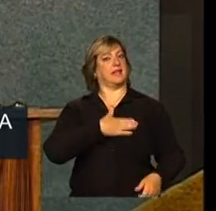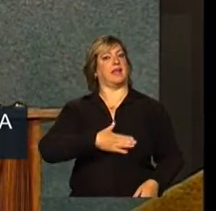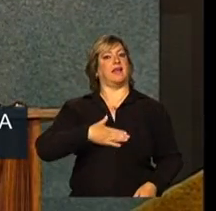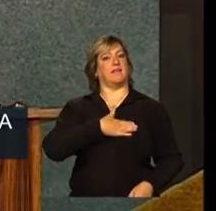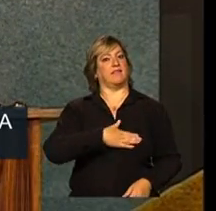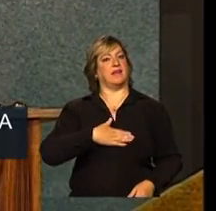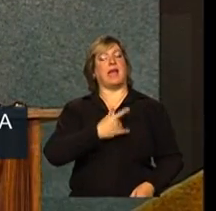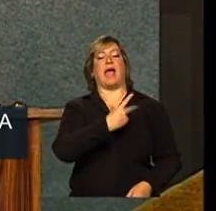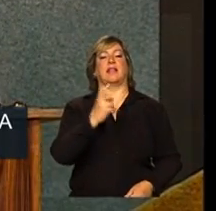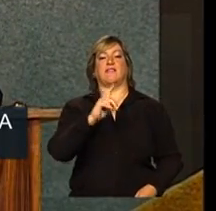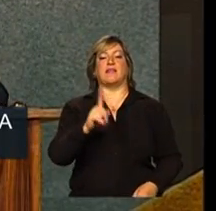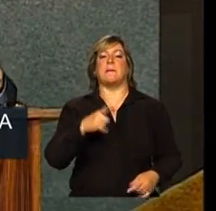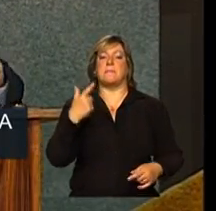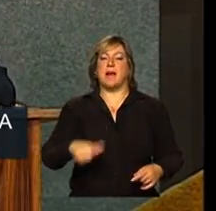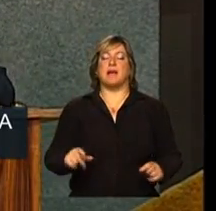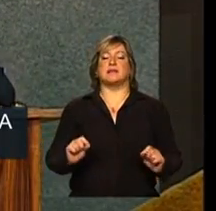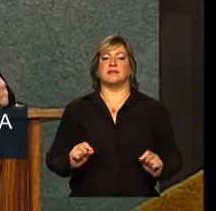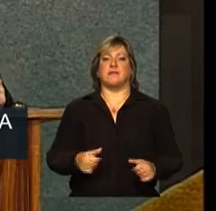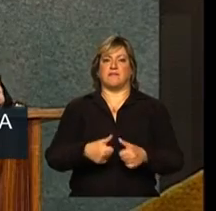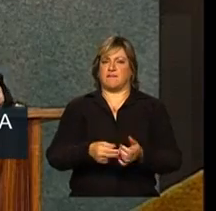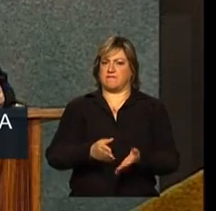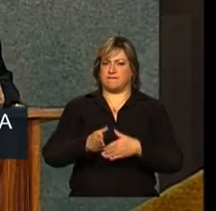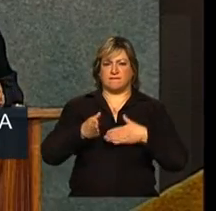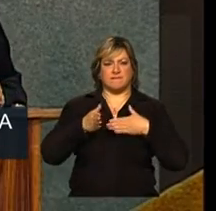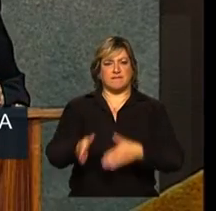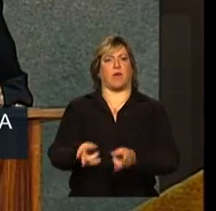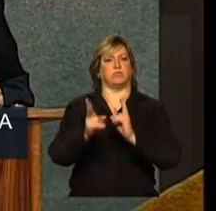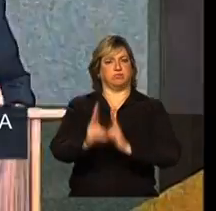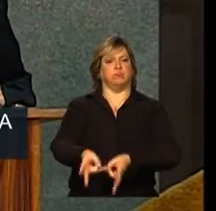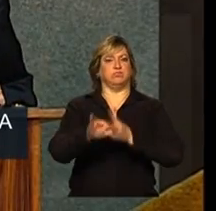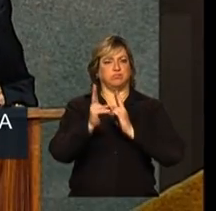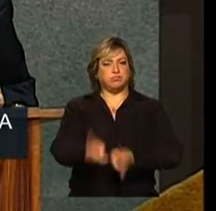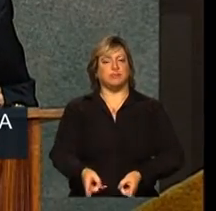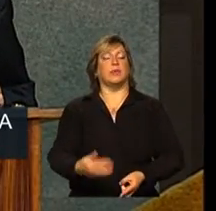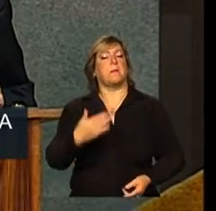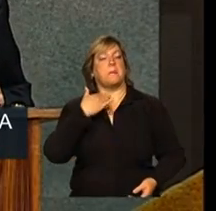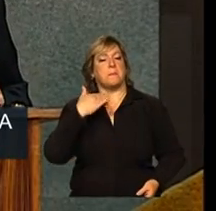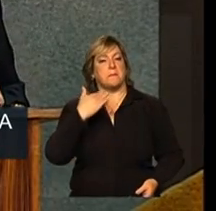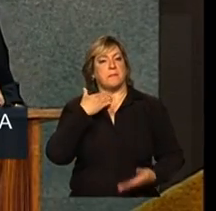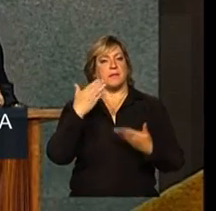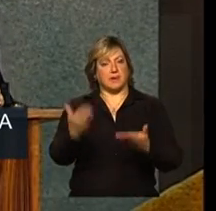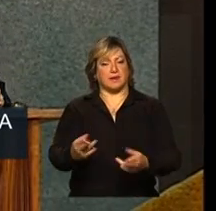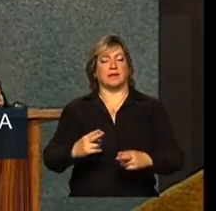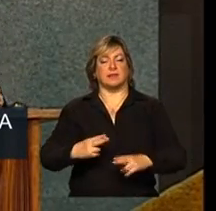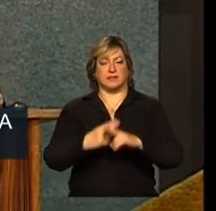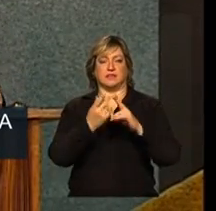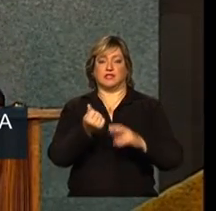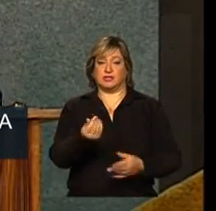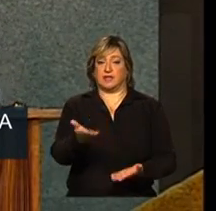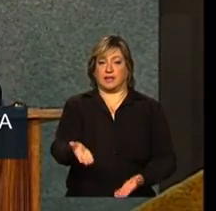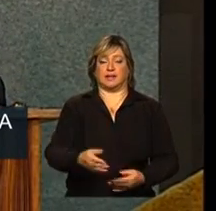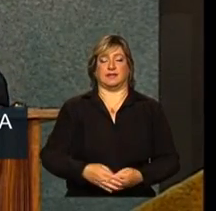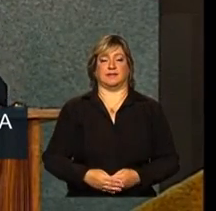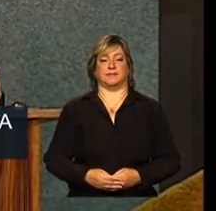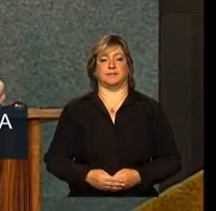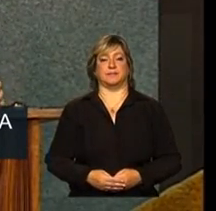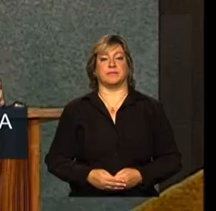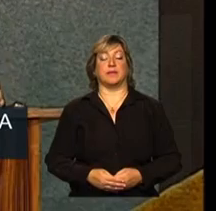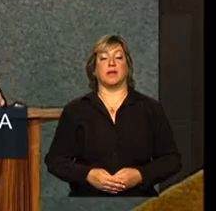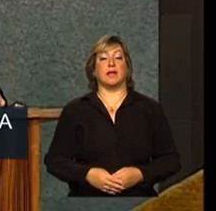satisfeito e cada vez mais se fidelize a essa instituição financeira. Então,